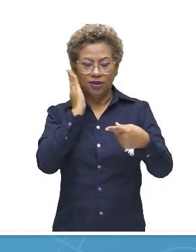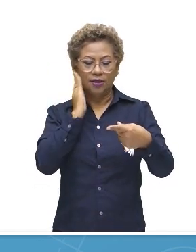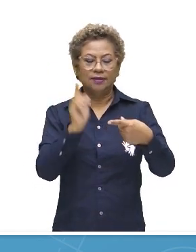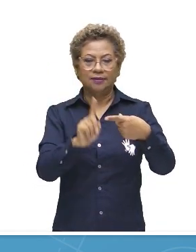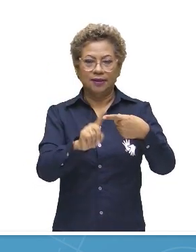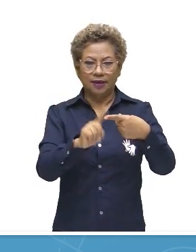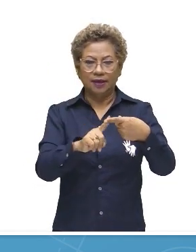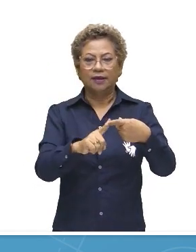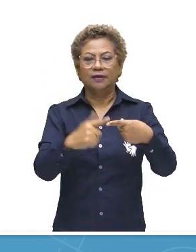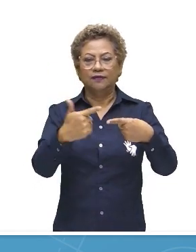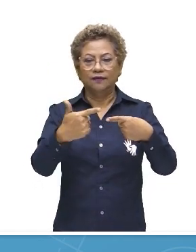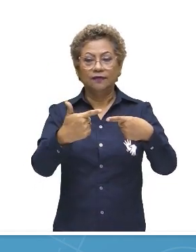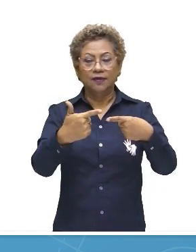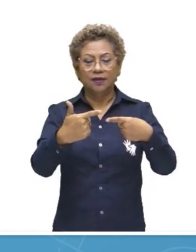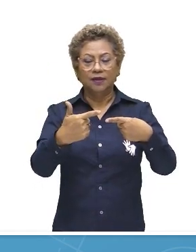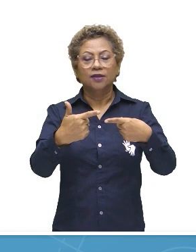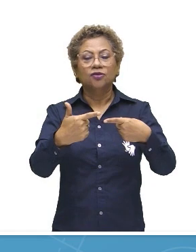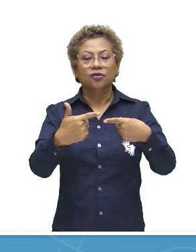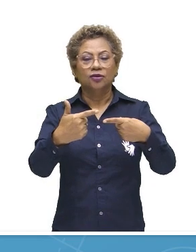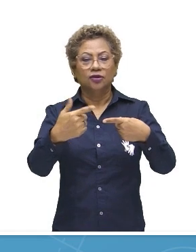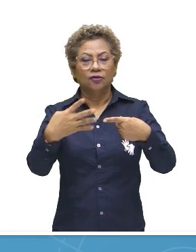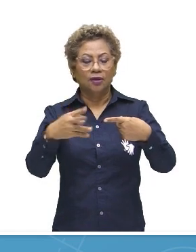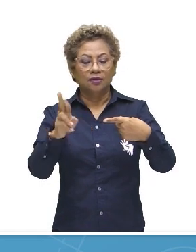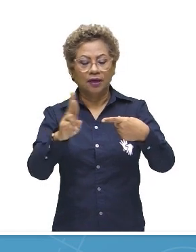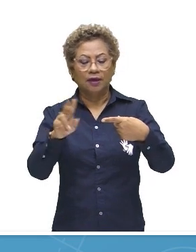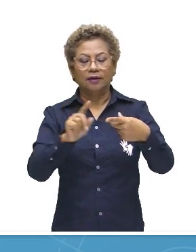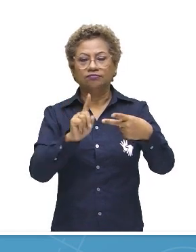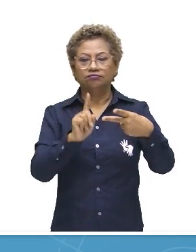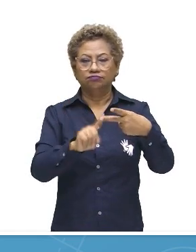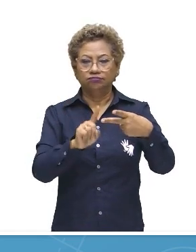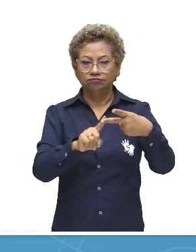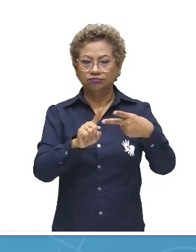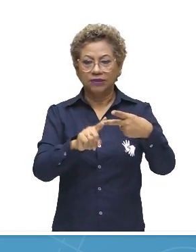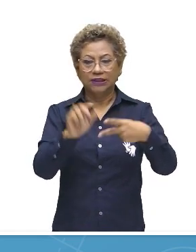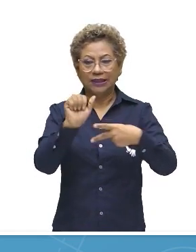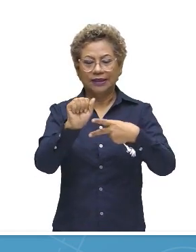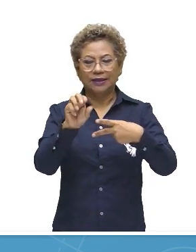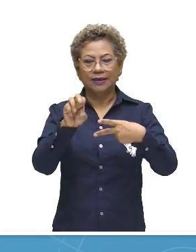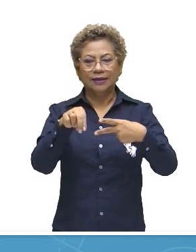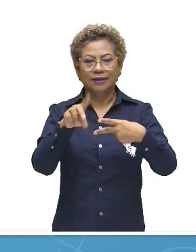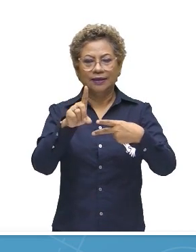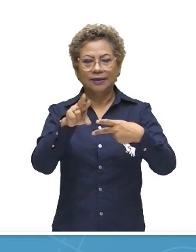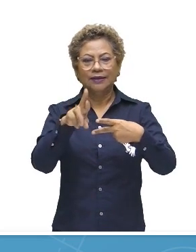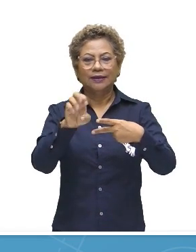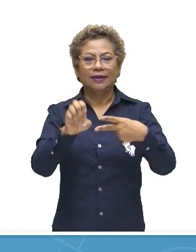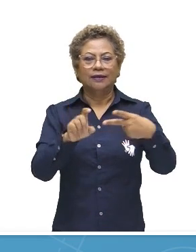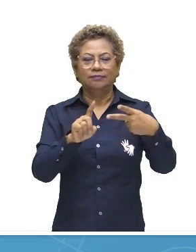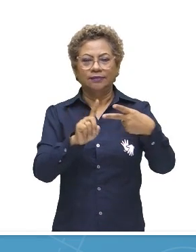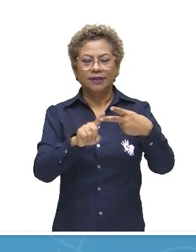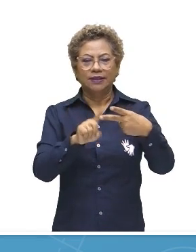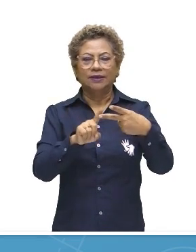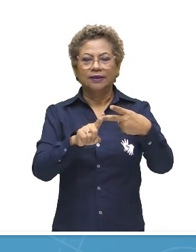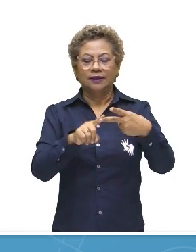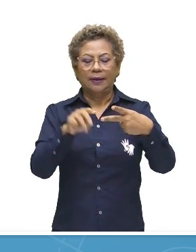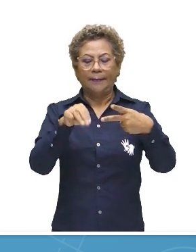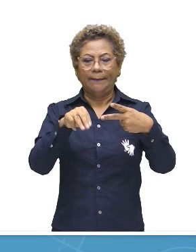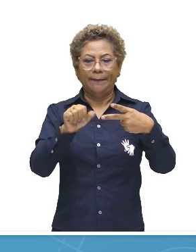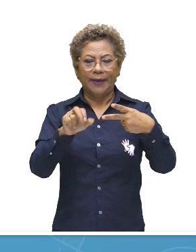Sandro receberam. Para eu descobrir quanto que Márcia recebeu, basta eu multiplicar a fração de